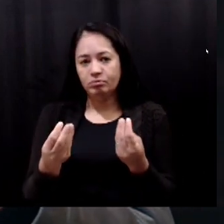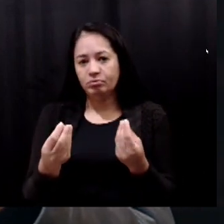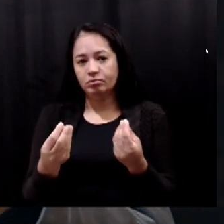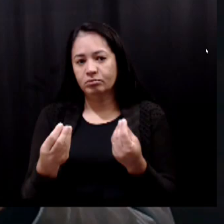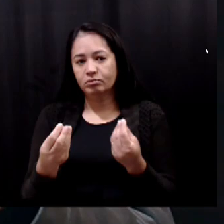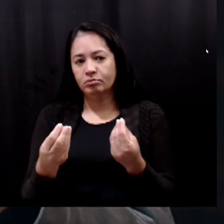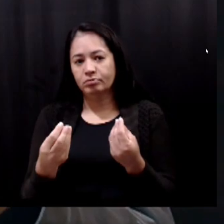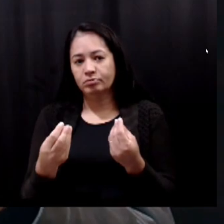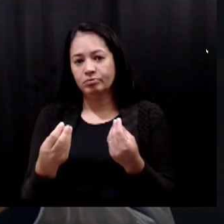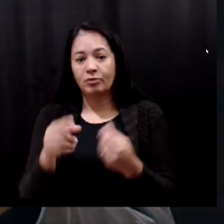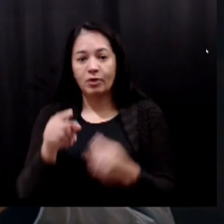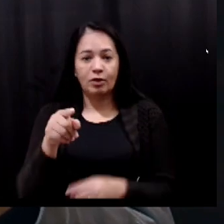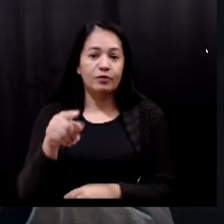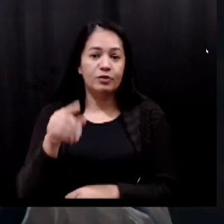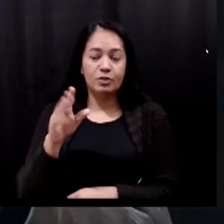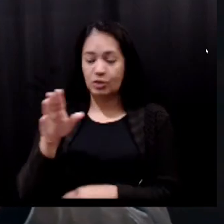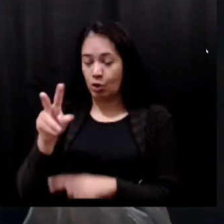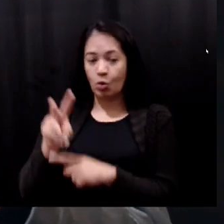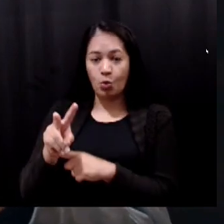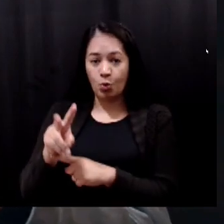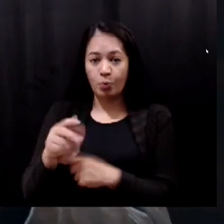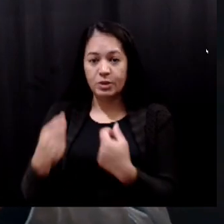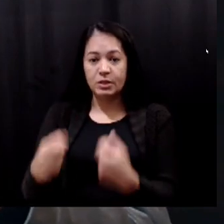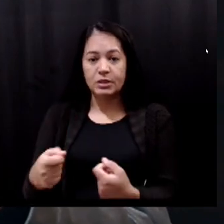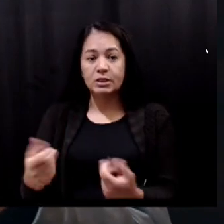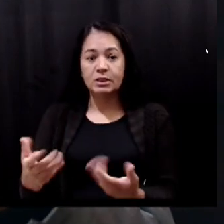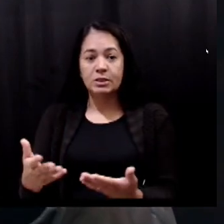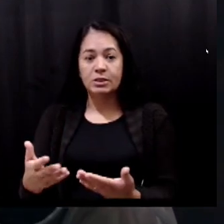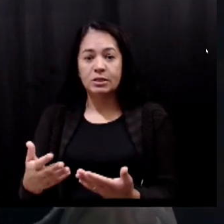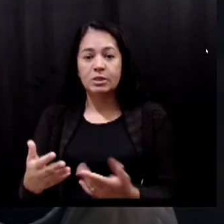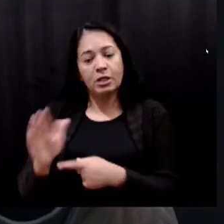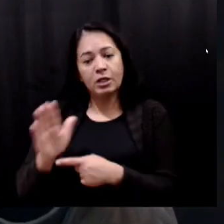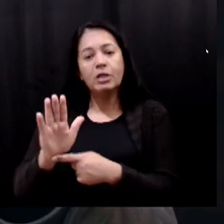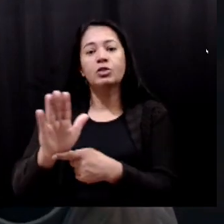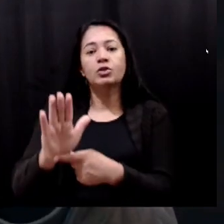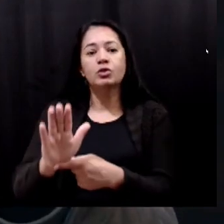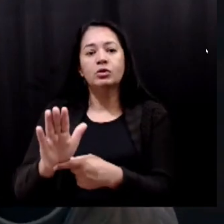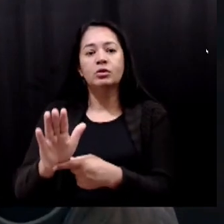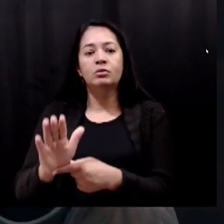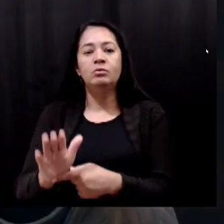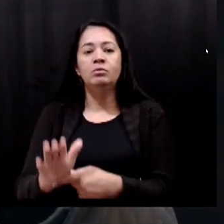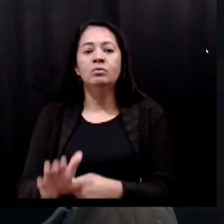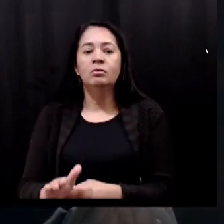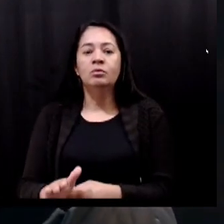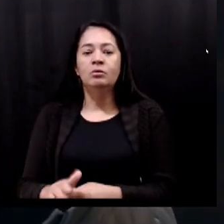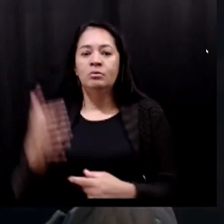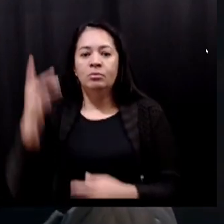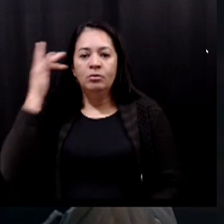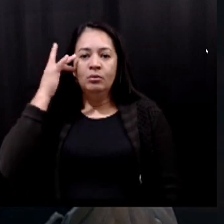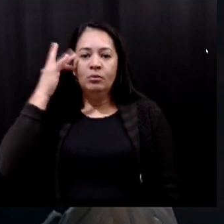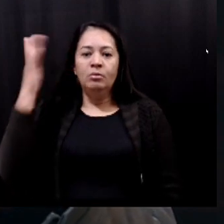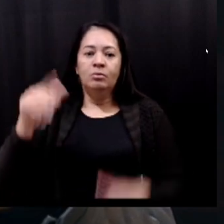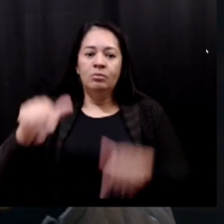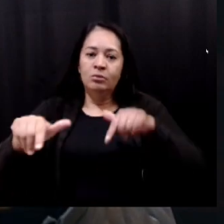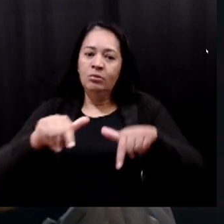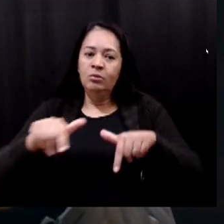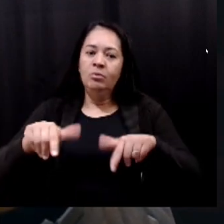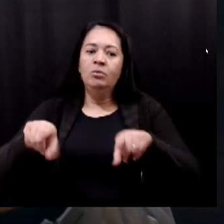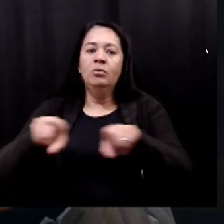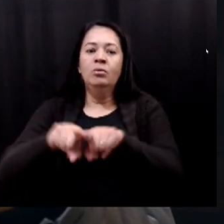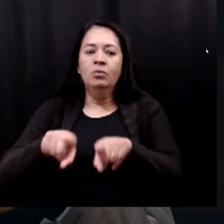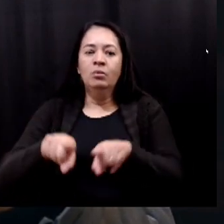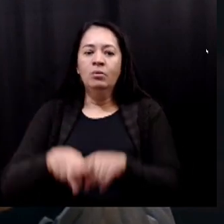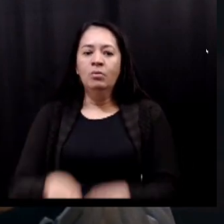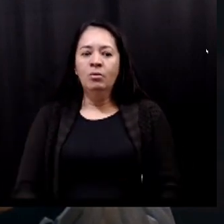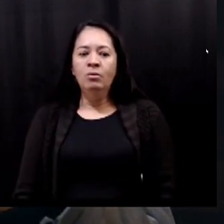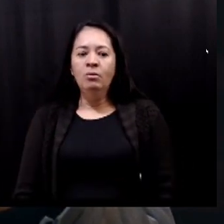está cuidando, que vai beneficiar a pessoa e vai facilitar a sua vida também, né? Nesse caso que eu